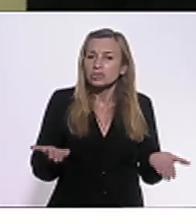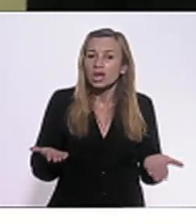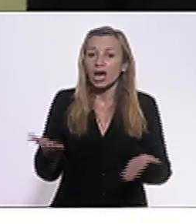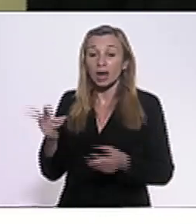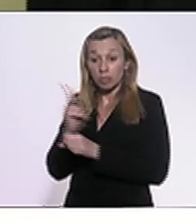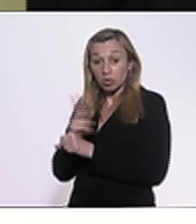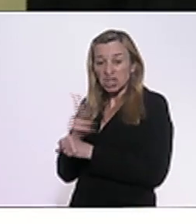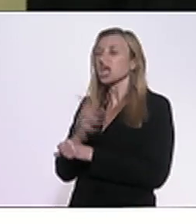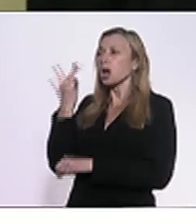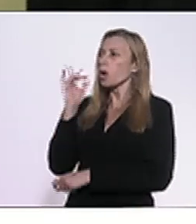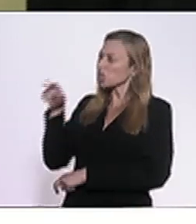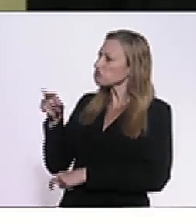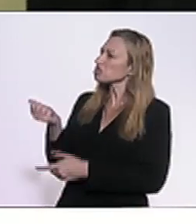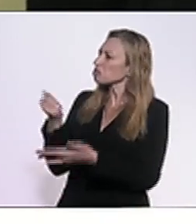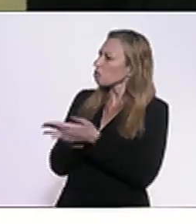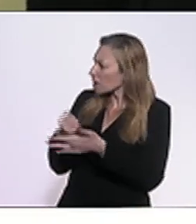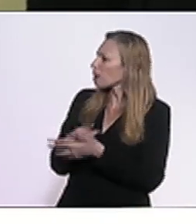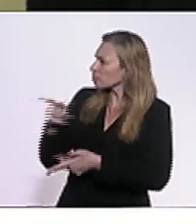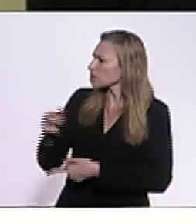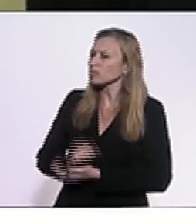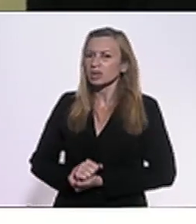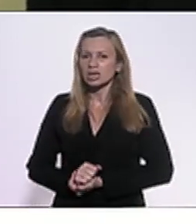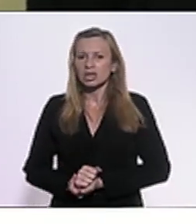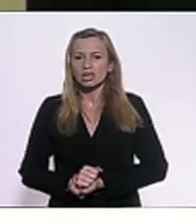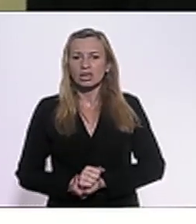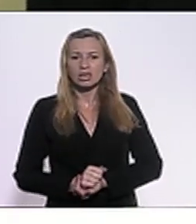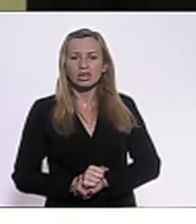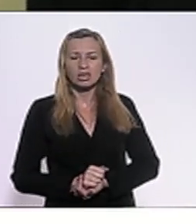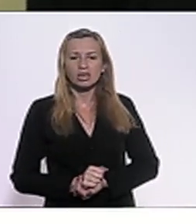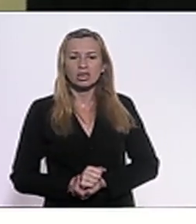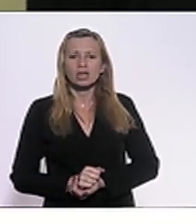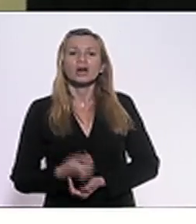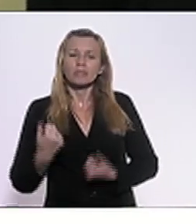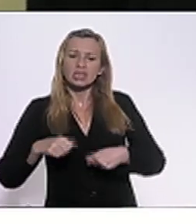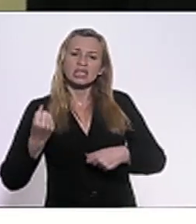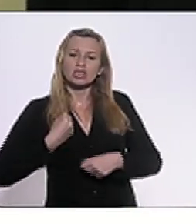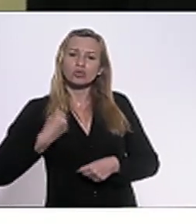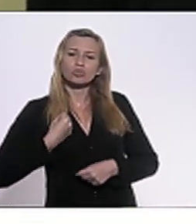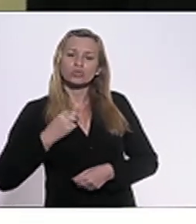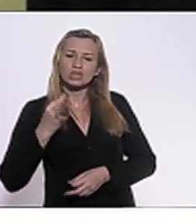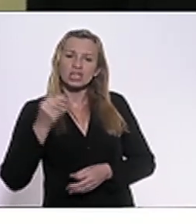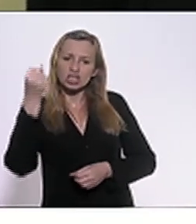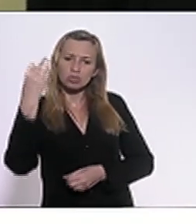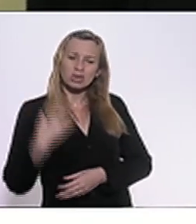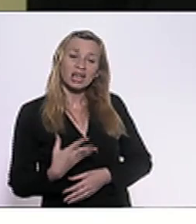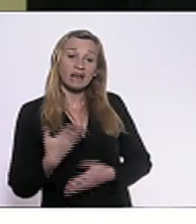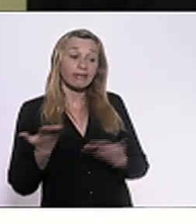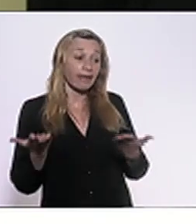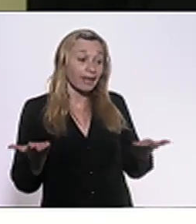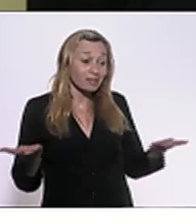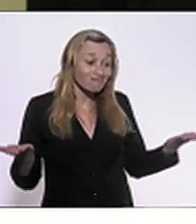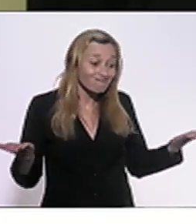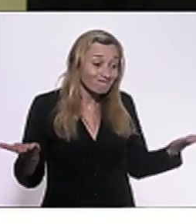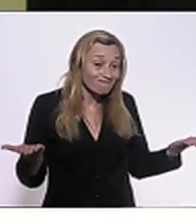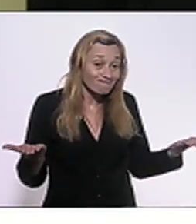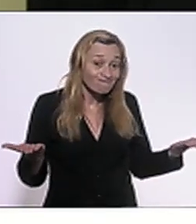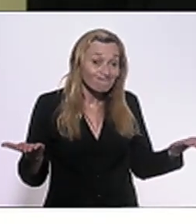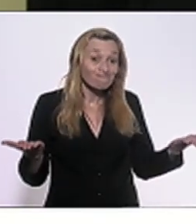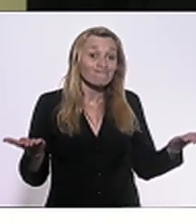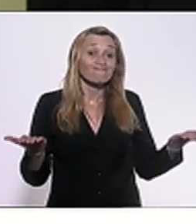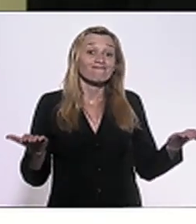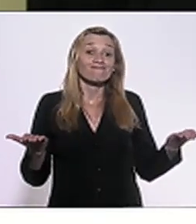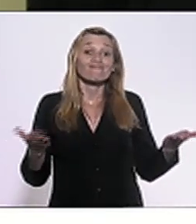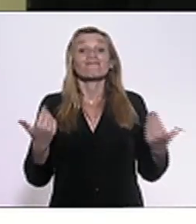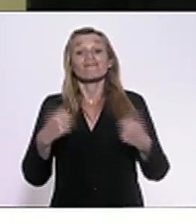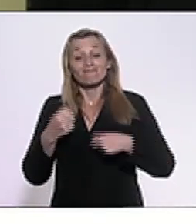e diz, não, eu acho que você deveria cobrar multa e mora. Então, no mínimo, deveria constar do plano. Então, é algo que eu acho que tem um espaço para